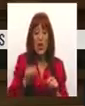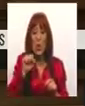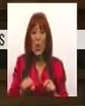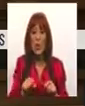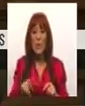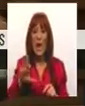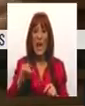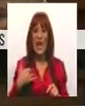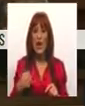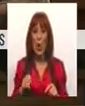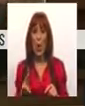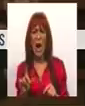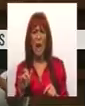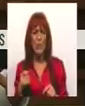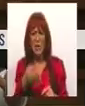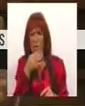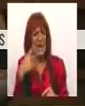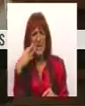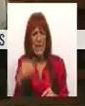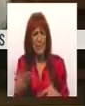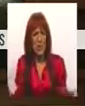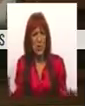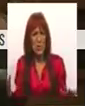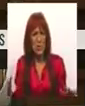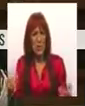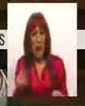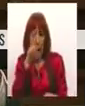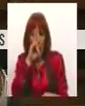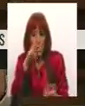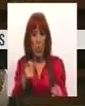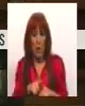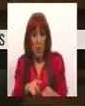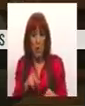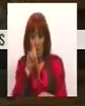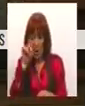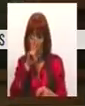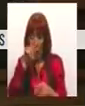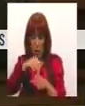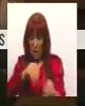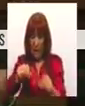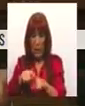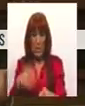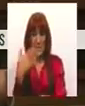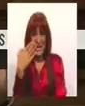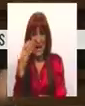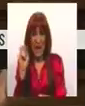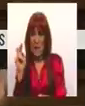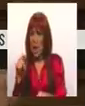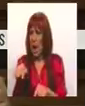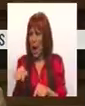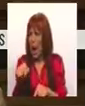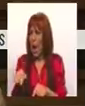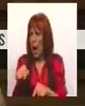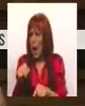por hidrocarbonetos. Portanto, vamos falar de forma simples. Gasolina, ou depósito de gasolina, que ao fim de 60 anos de utilização de